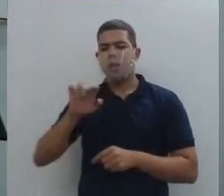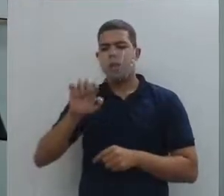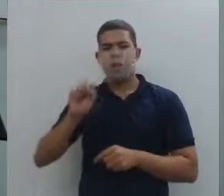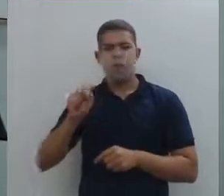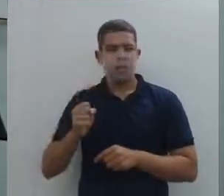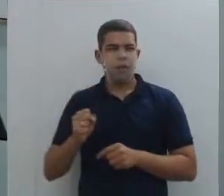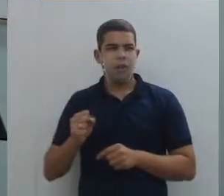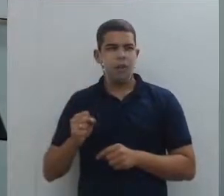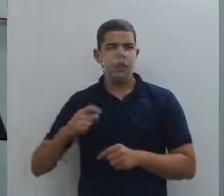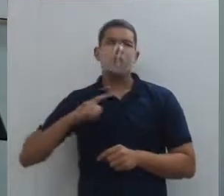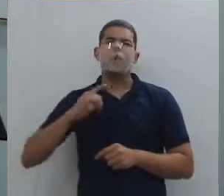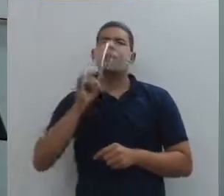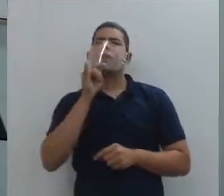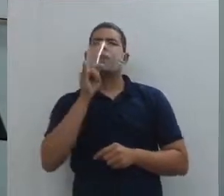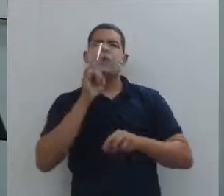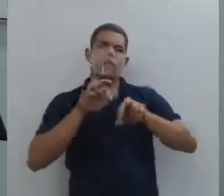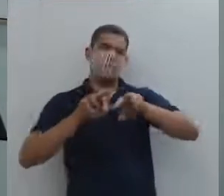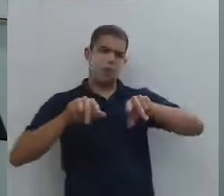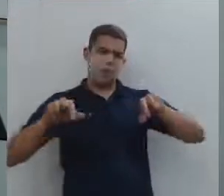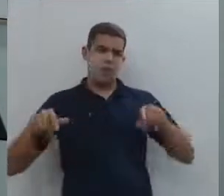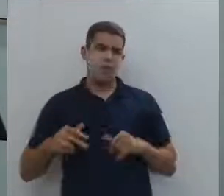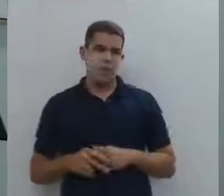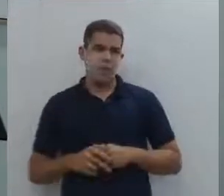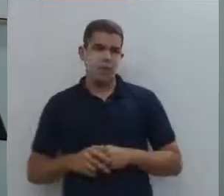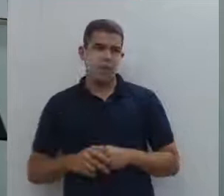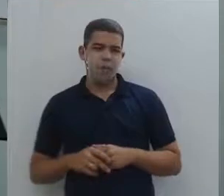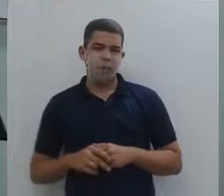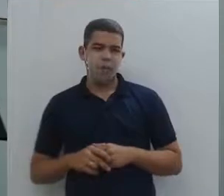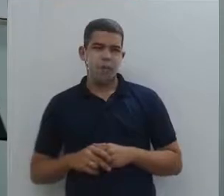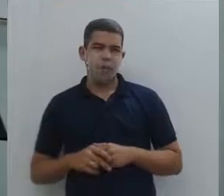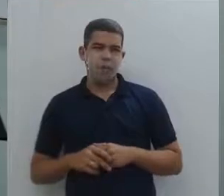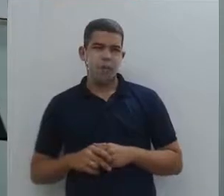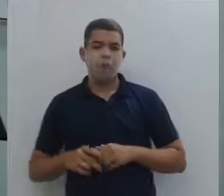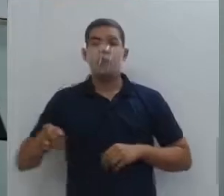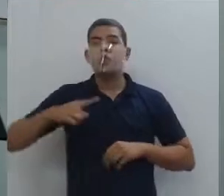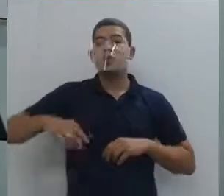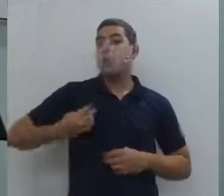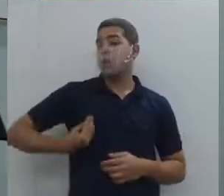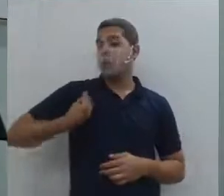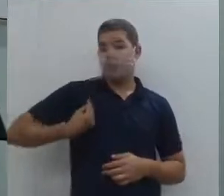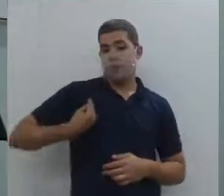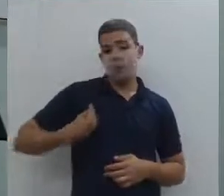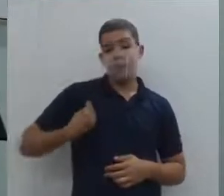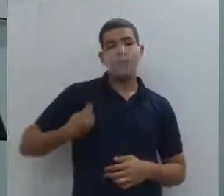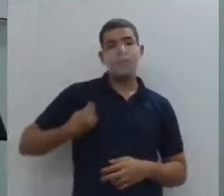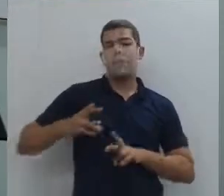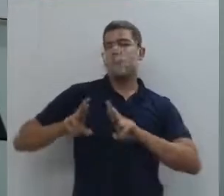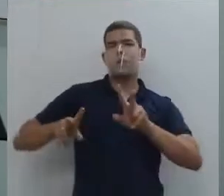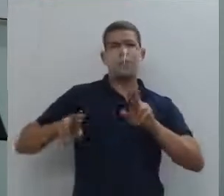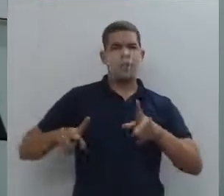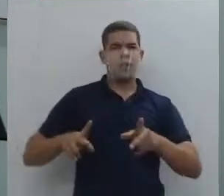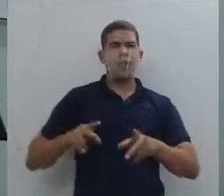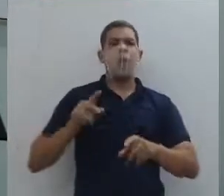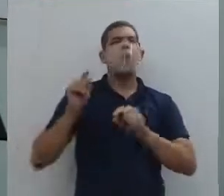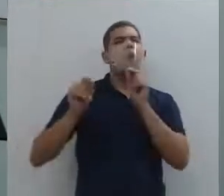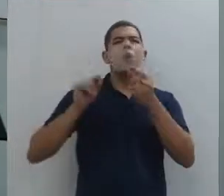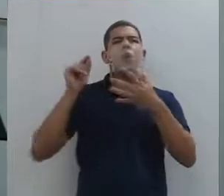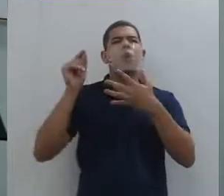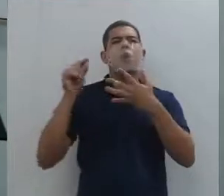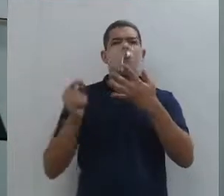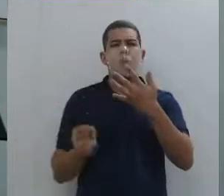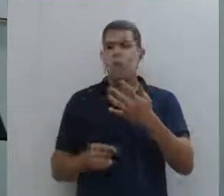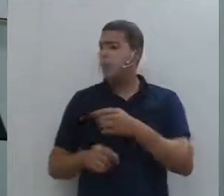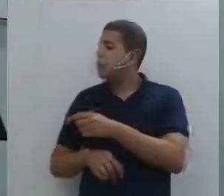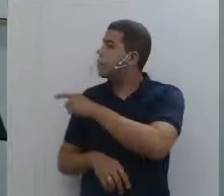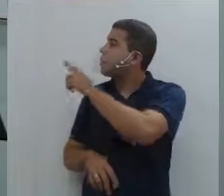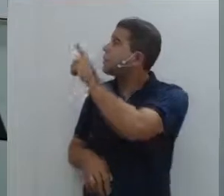tinham exemplos específicos que era muito incoerente na nossa realidade de hoje. E aí eu vou citar para vocês alguns exemplos